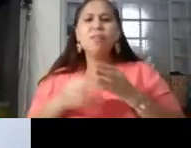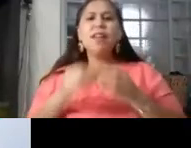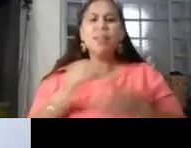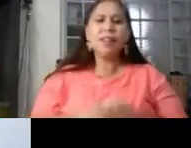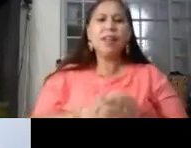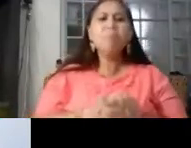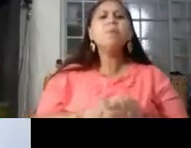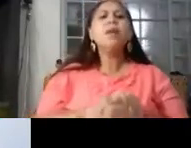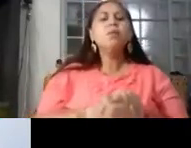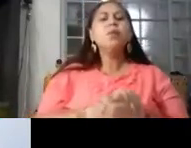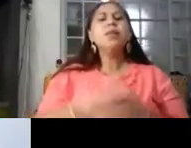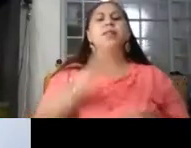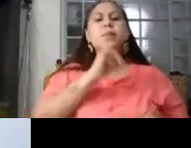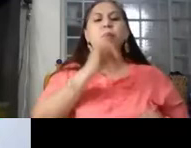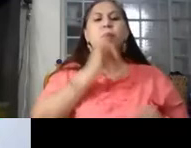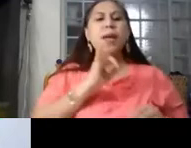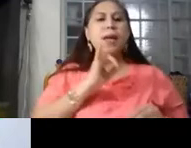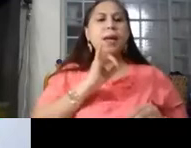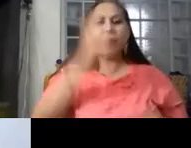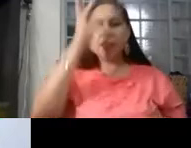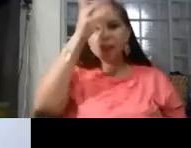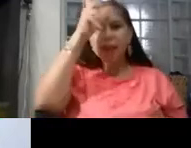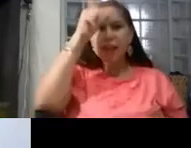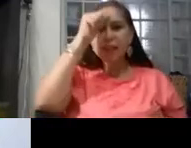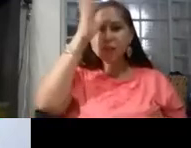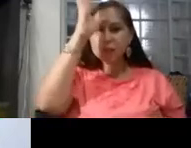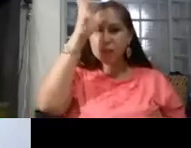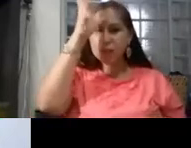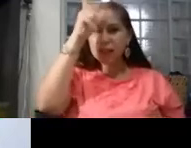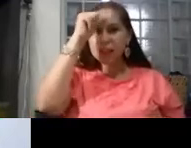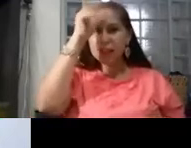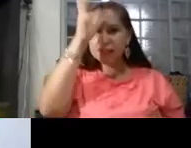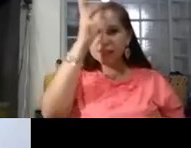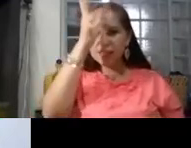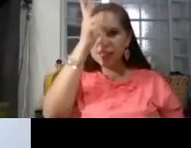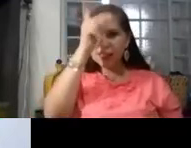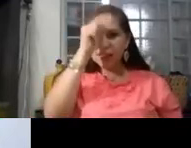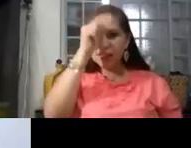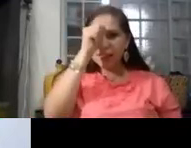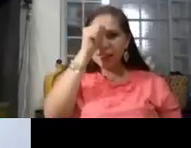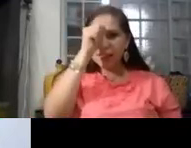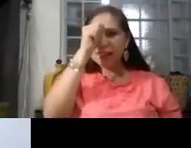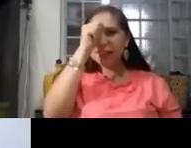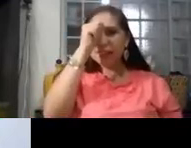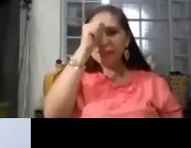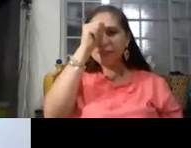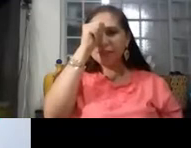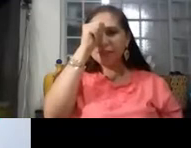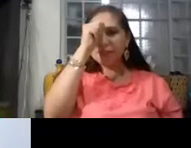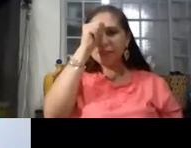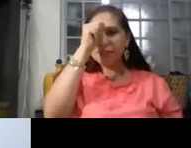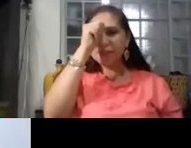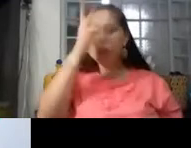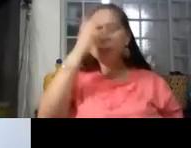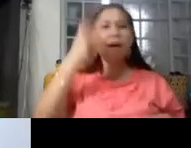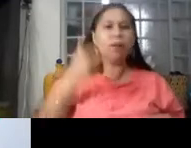também vai ter, né? Por exemplo, galinha, o sinal de galinha é esse, né? Galinha,